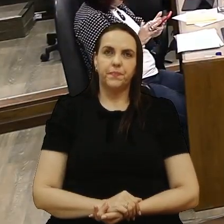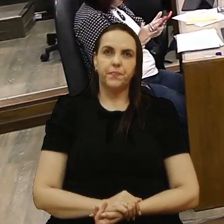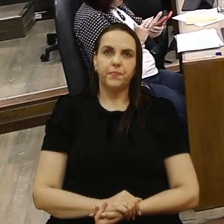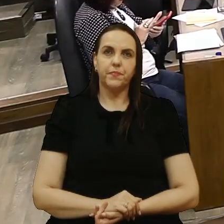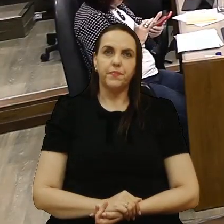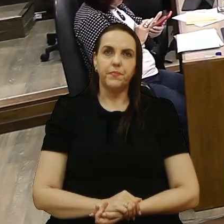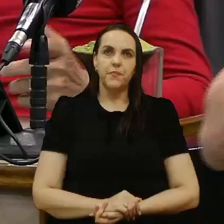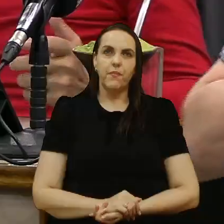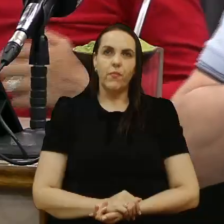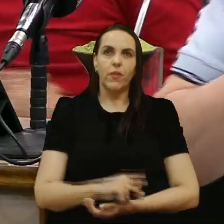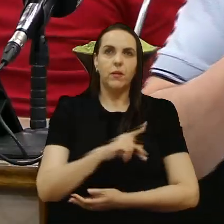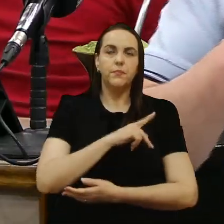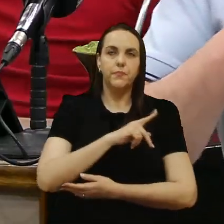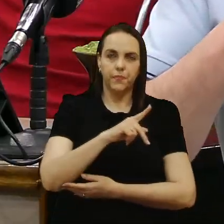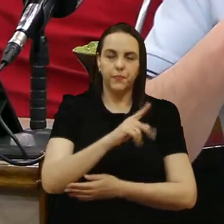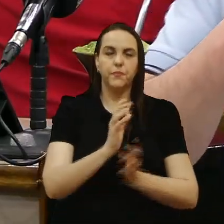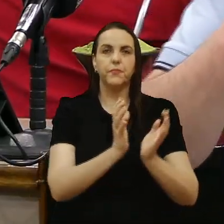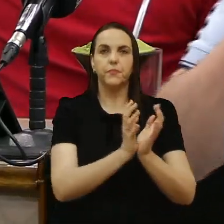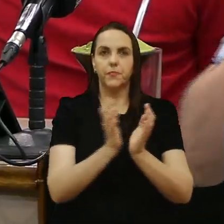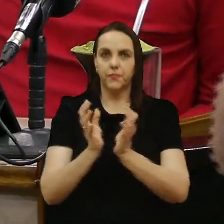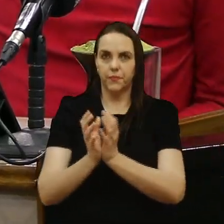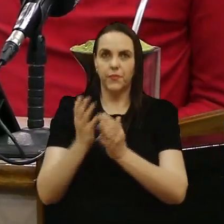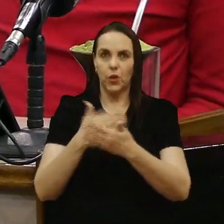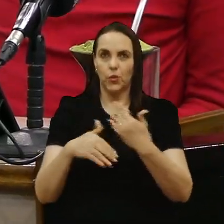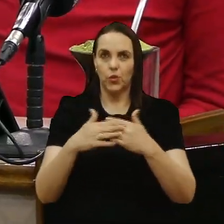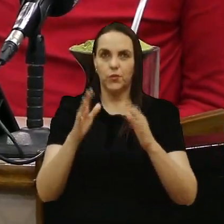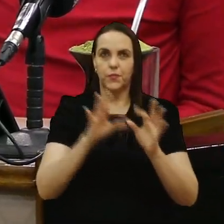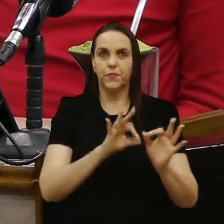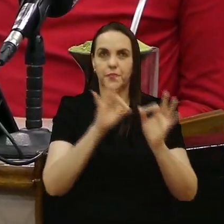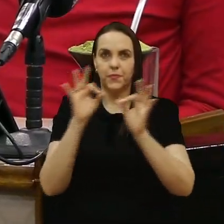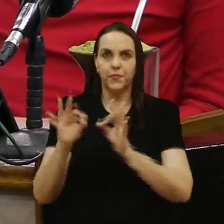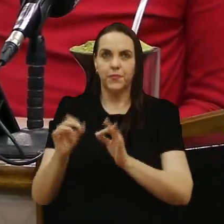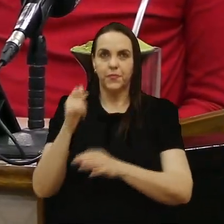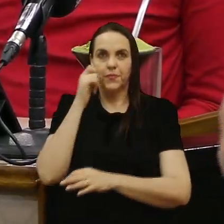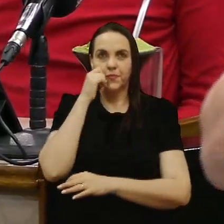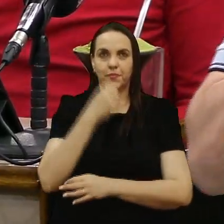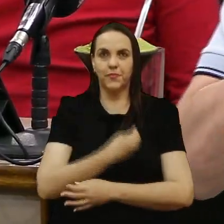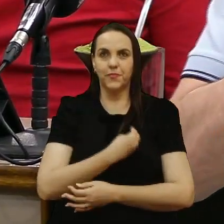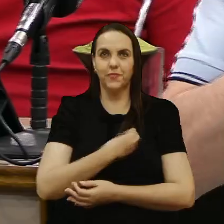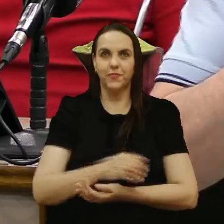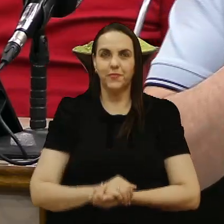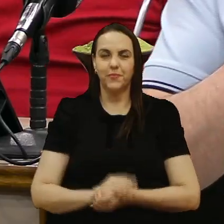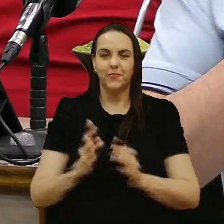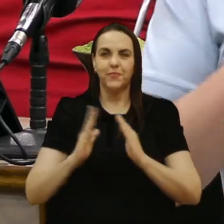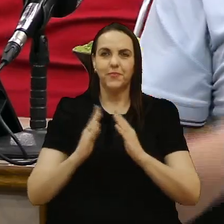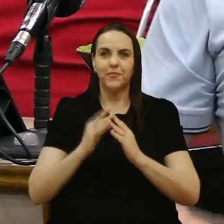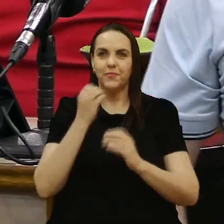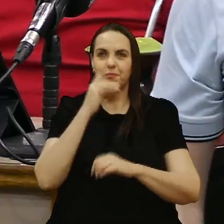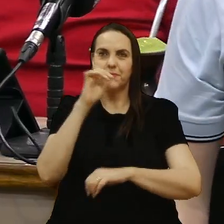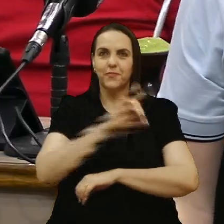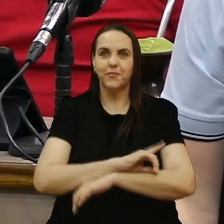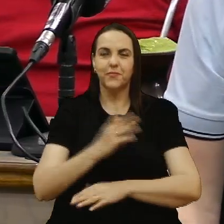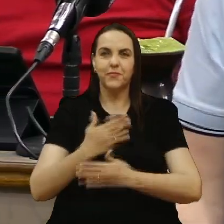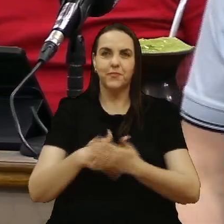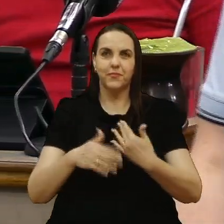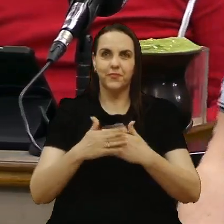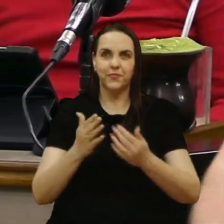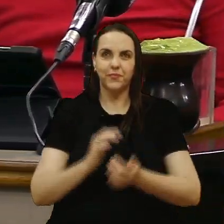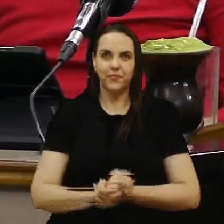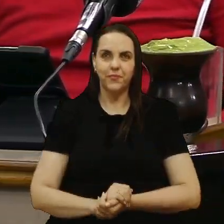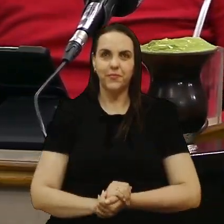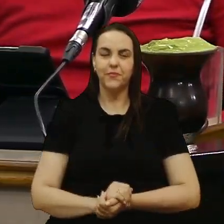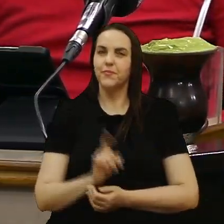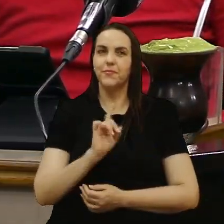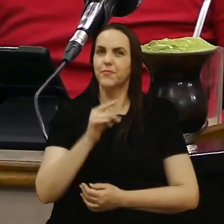Senhor presidente, nobres colegas, todos que nos assistem presencialmente, também de casa, bom dia a todos. Eu até nem ia